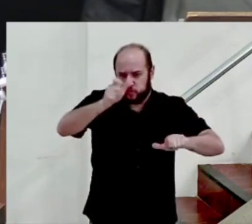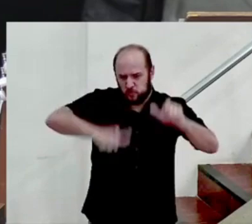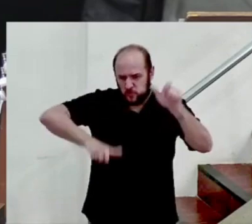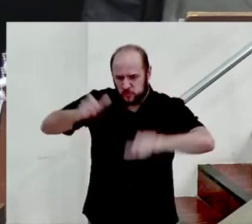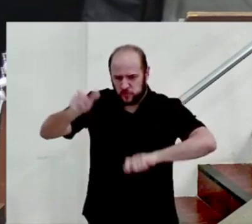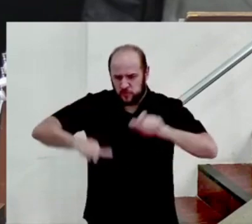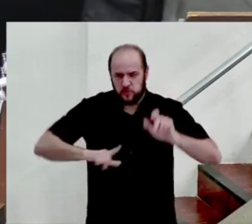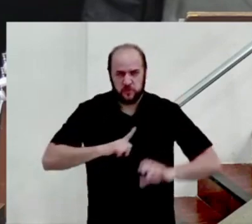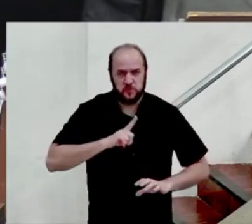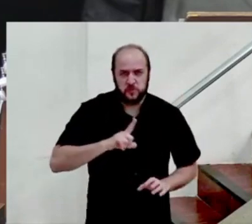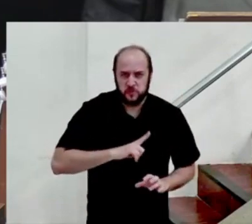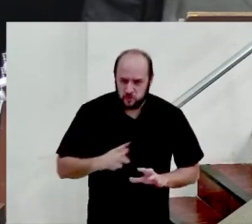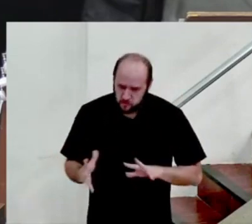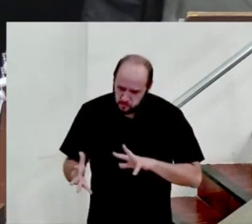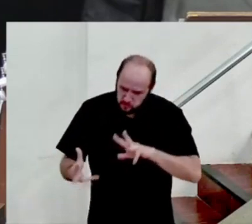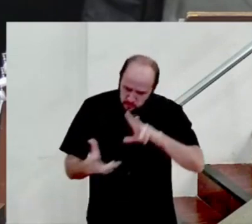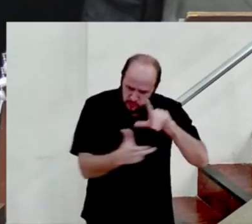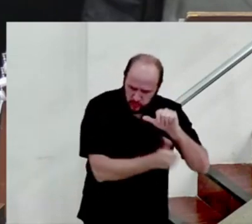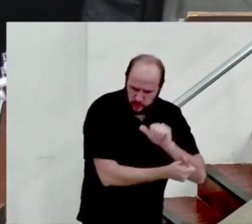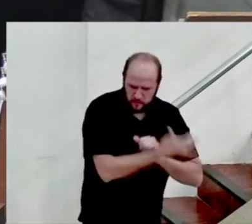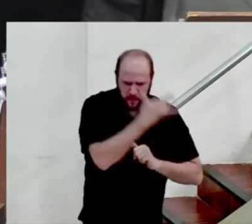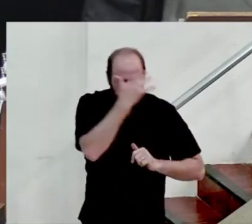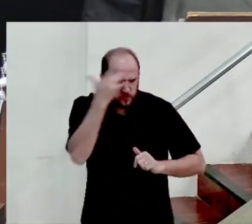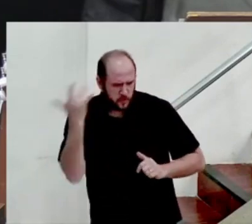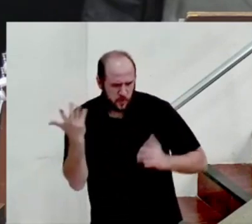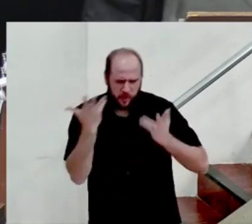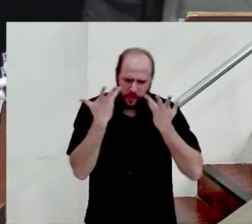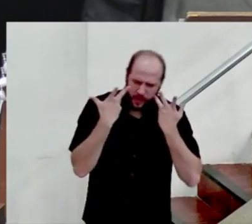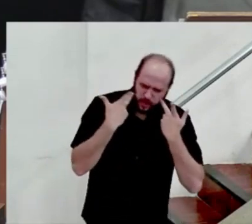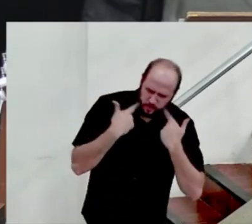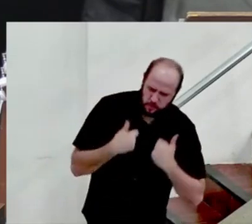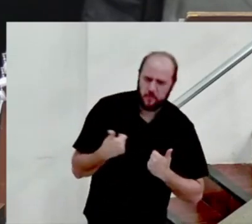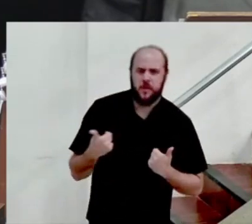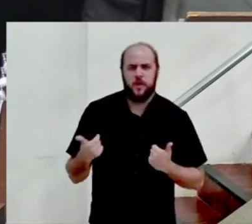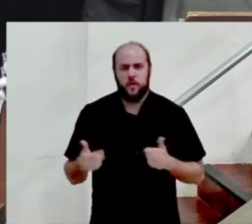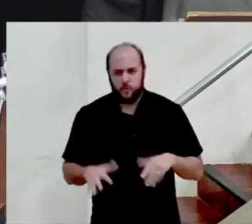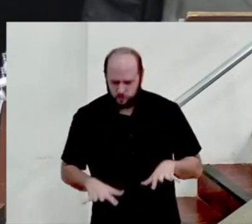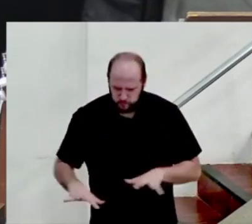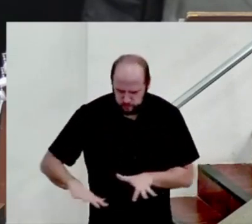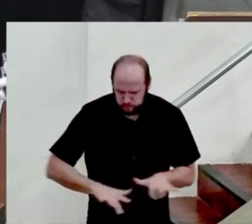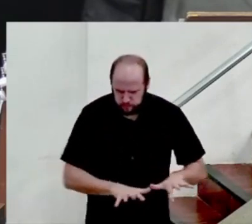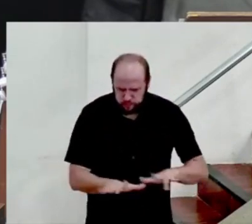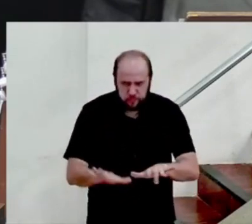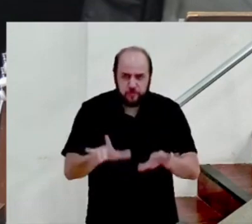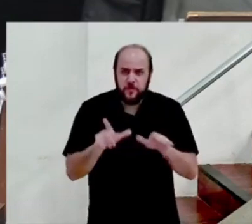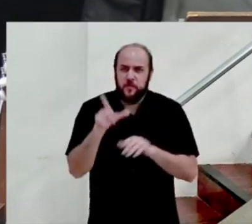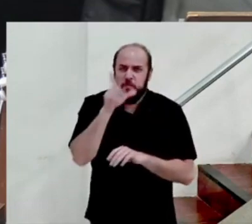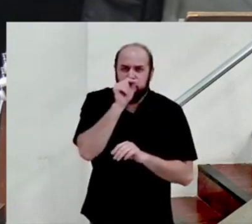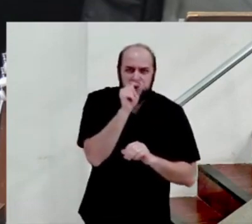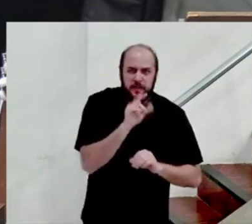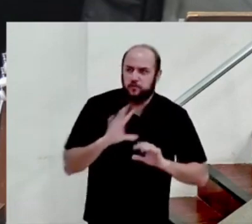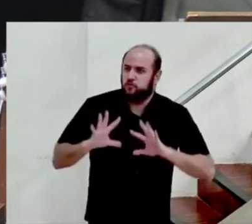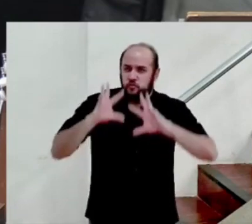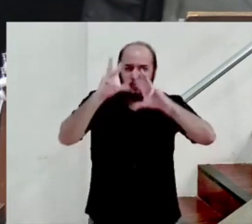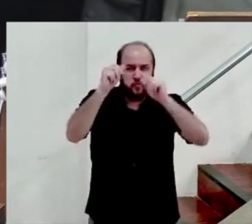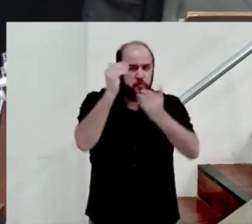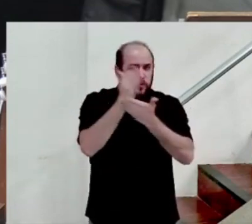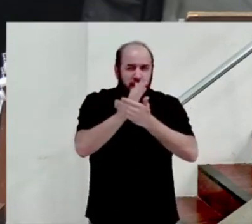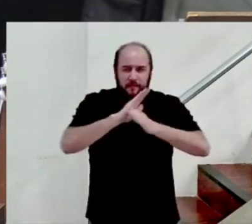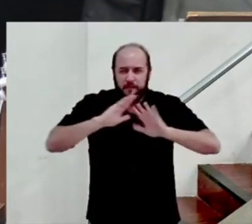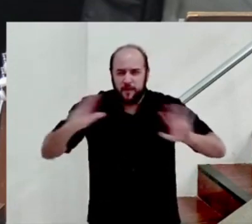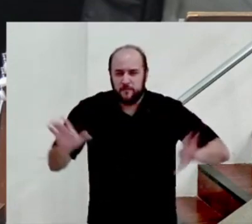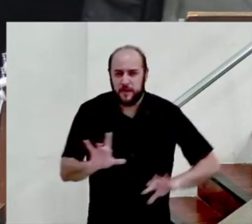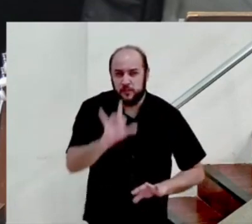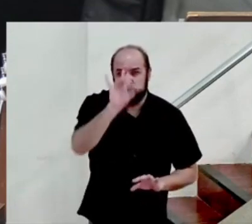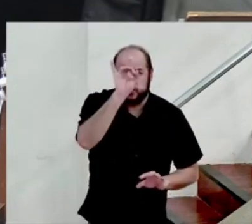sobre a face da terra. As pessoas e os animais, os seres que rastejam e as aves dos céus foram extintos da terra. Ficou